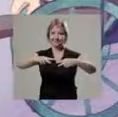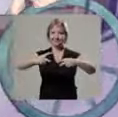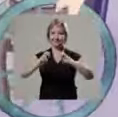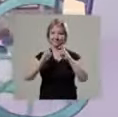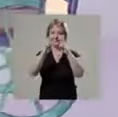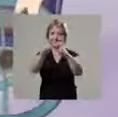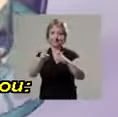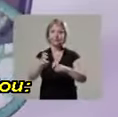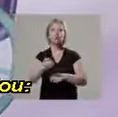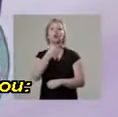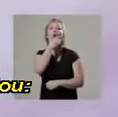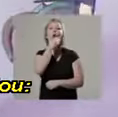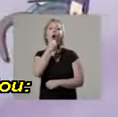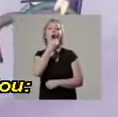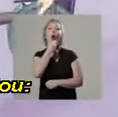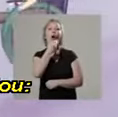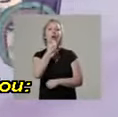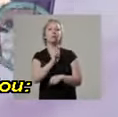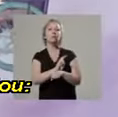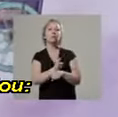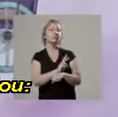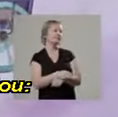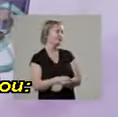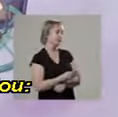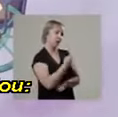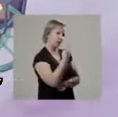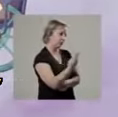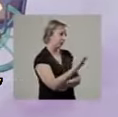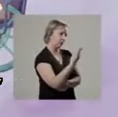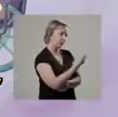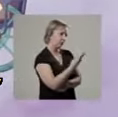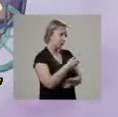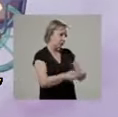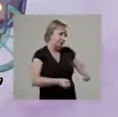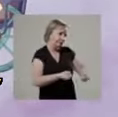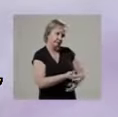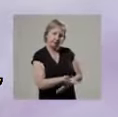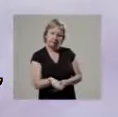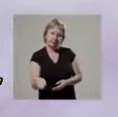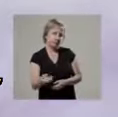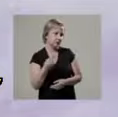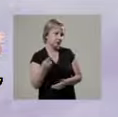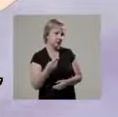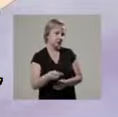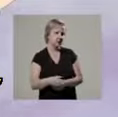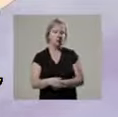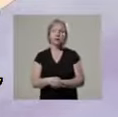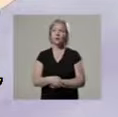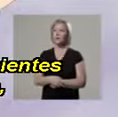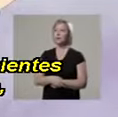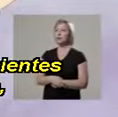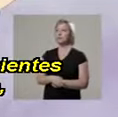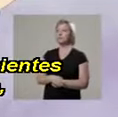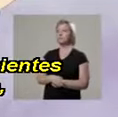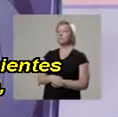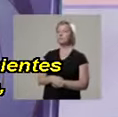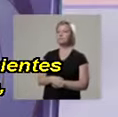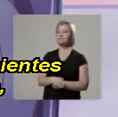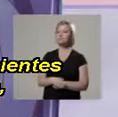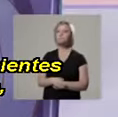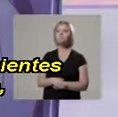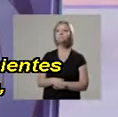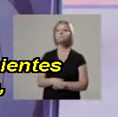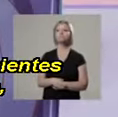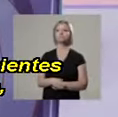quando se aproximou da catraca, o segurança se aproximou dele e falou, olha, não dá para você passar. E ele,